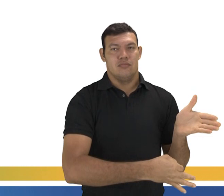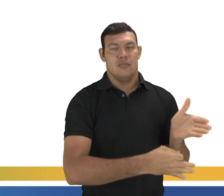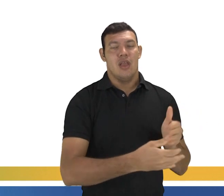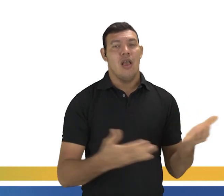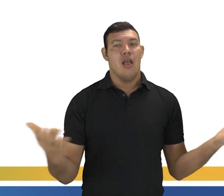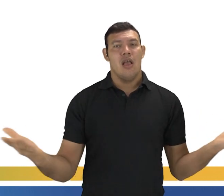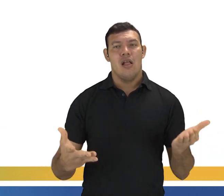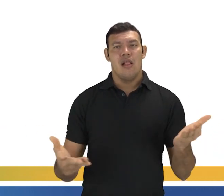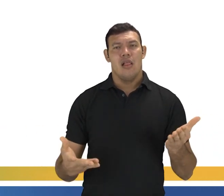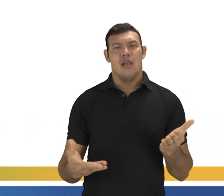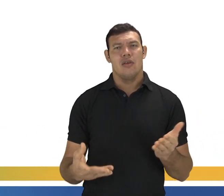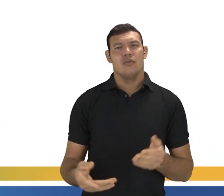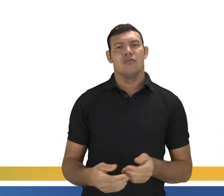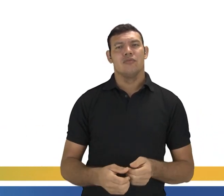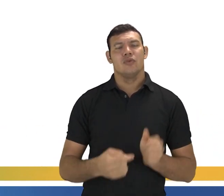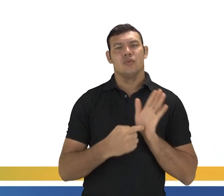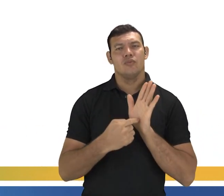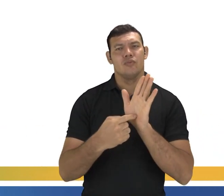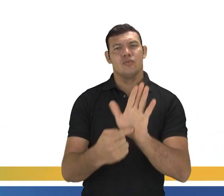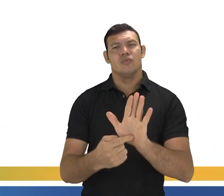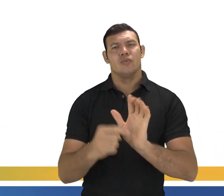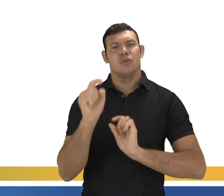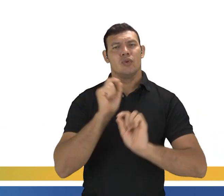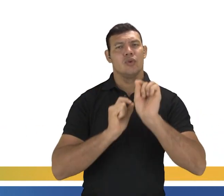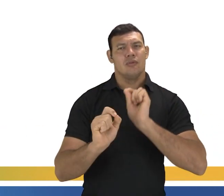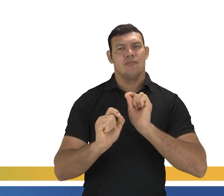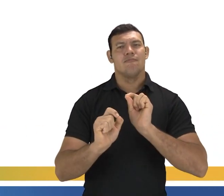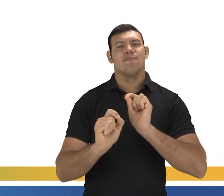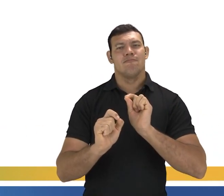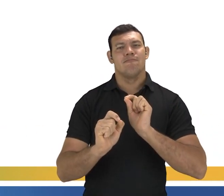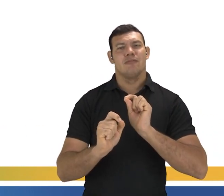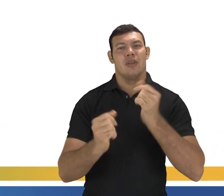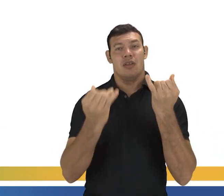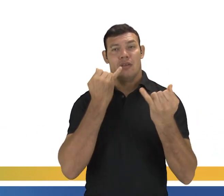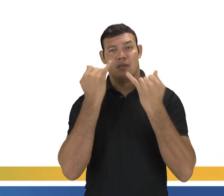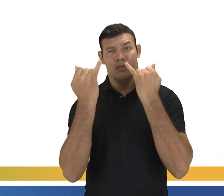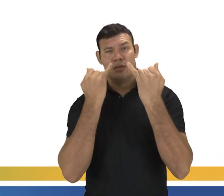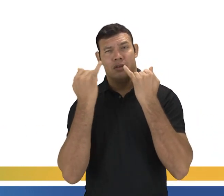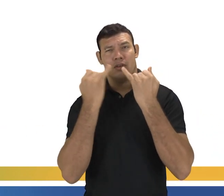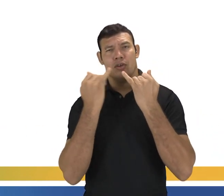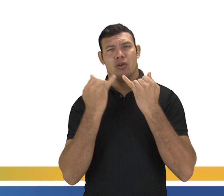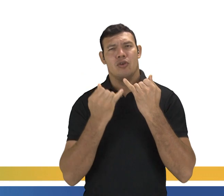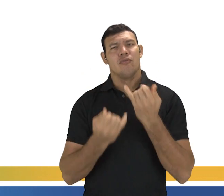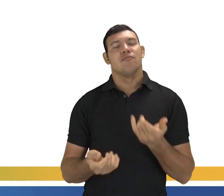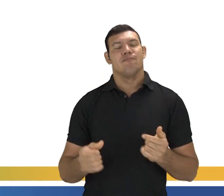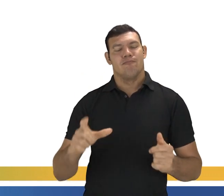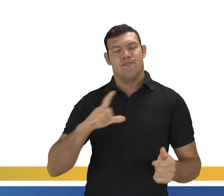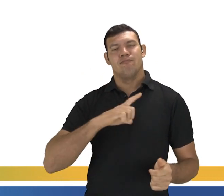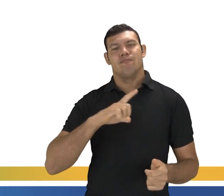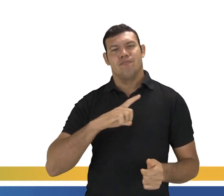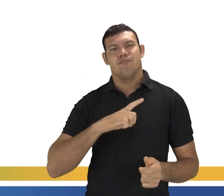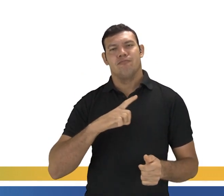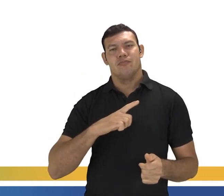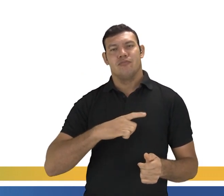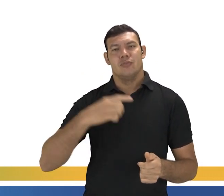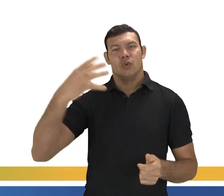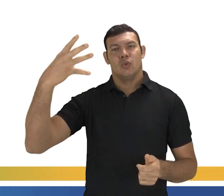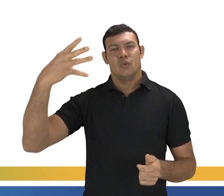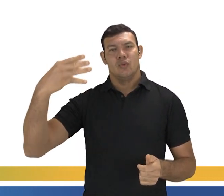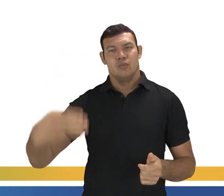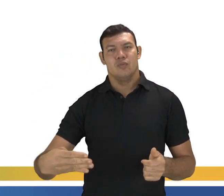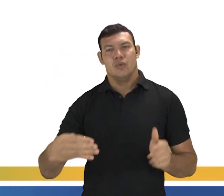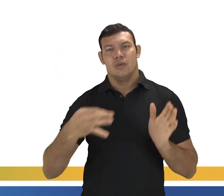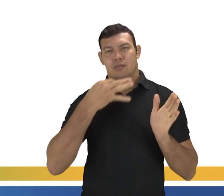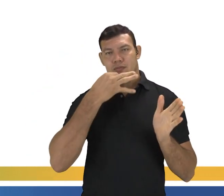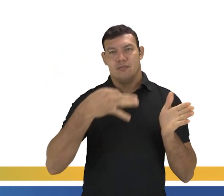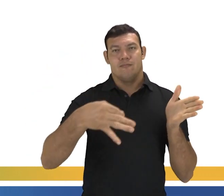Acompanhe comigo agora, no slide, algumas informações que a gente precisa retomar a respeito do texto dissertativo argumentativo. A